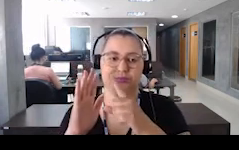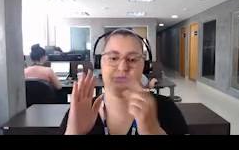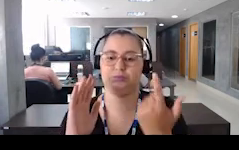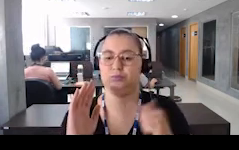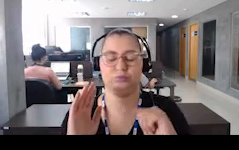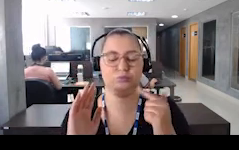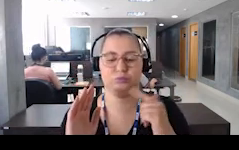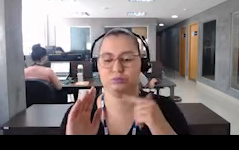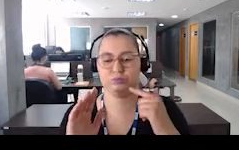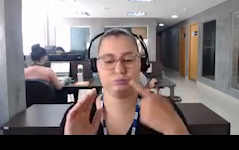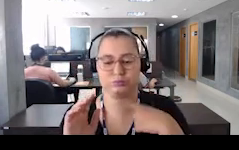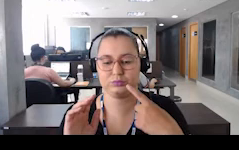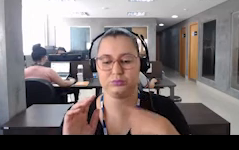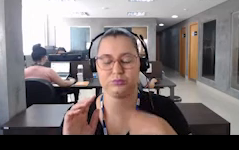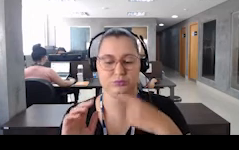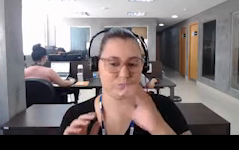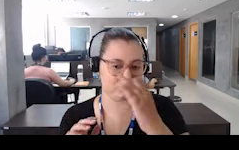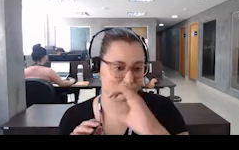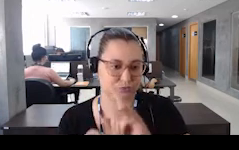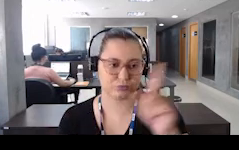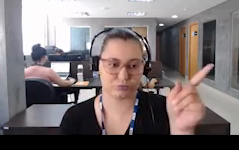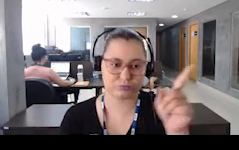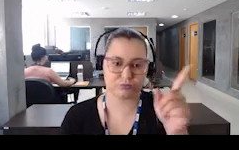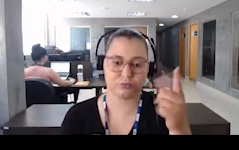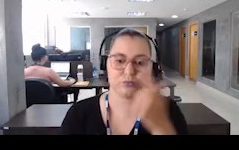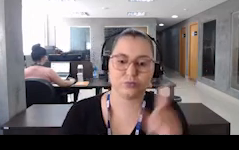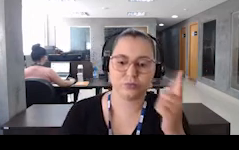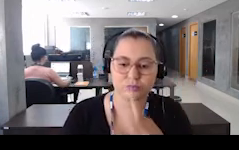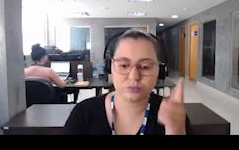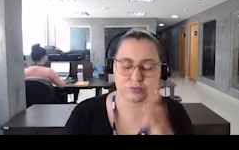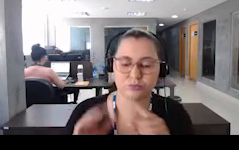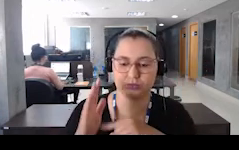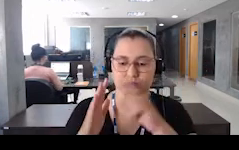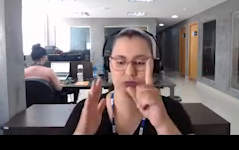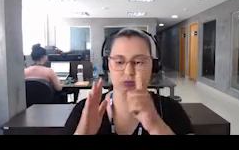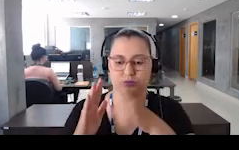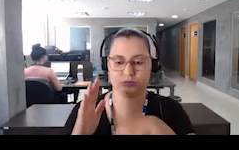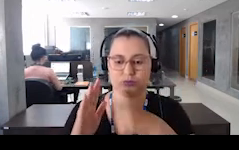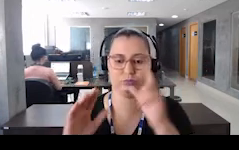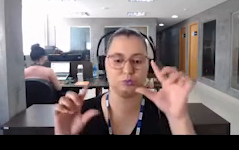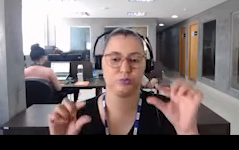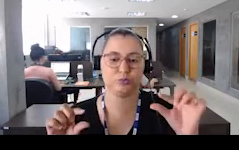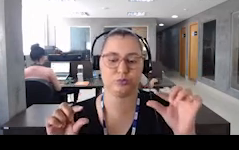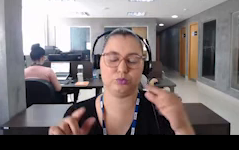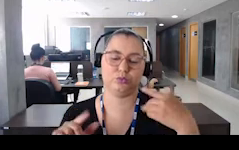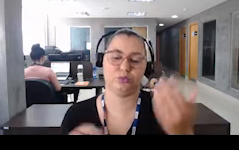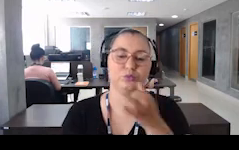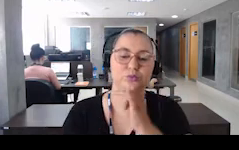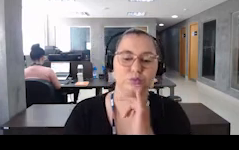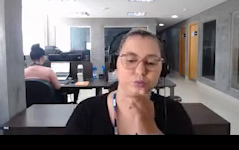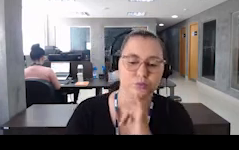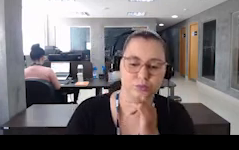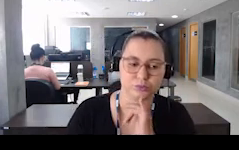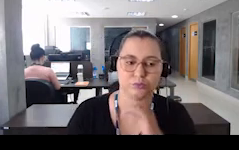essa possibilidade, né? Por quê? Porque a corrente que esse interruptor aqui consegue acionar é uma corrente pequena, né? Por